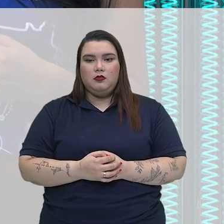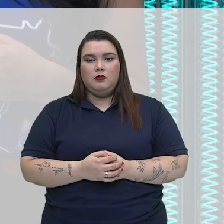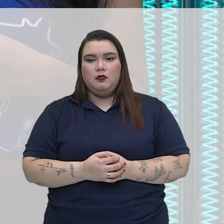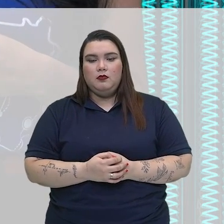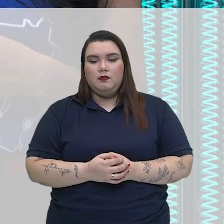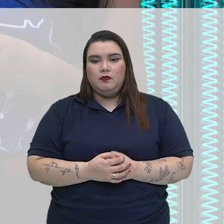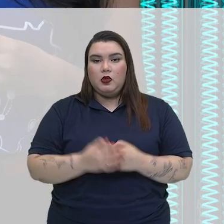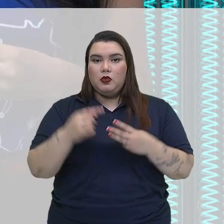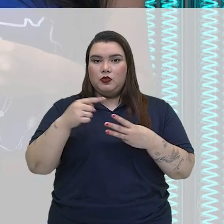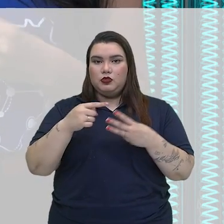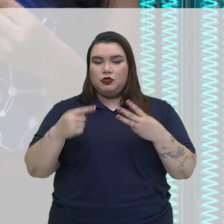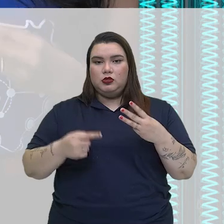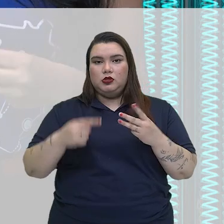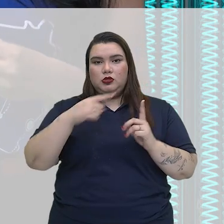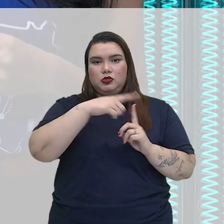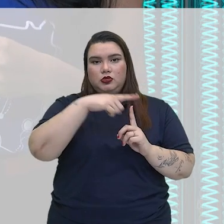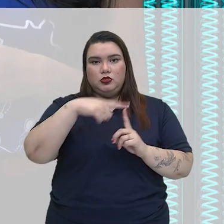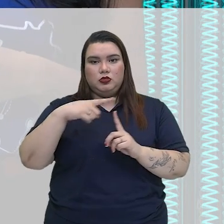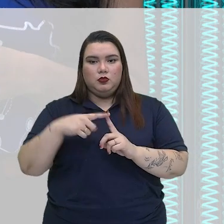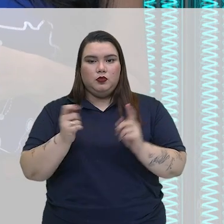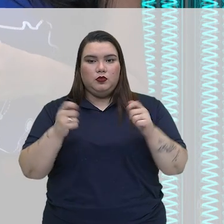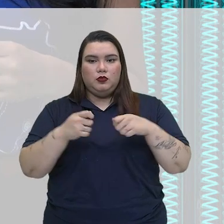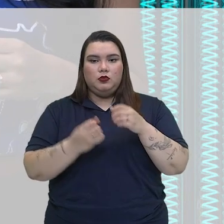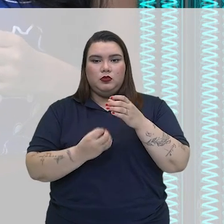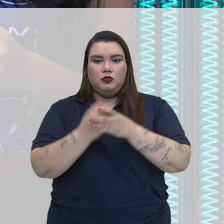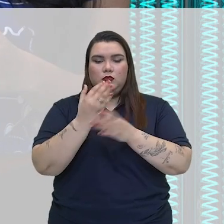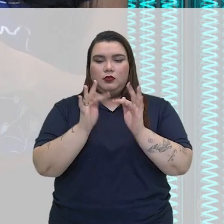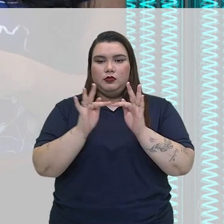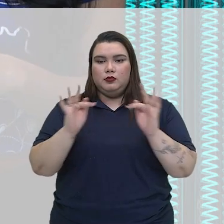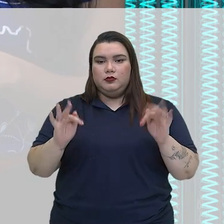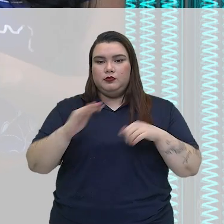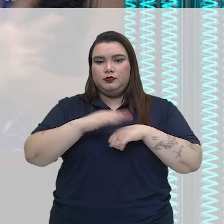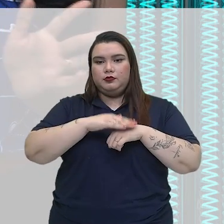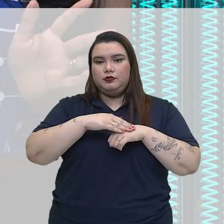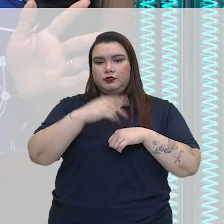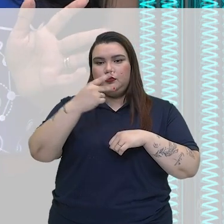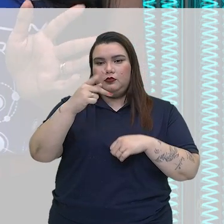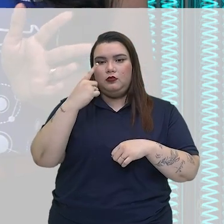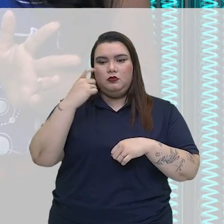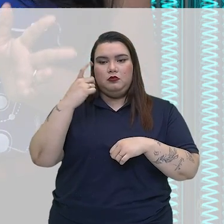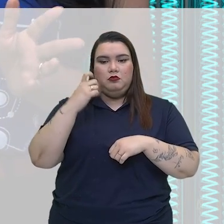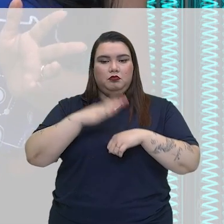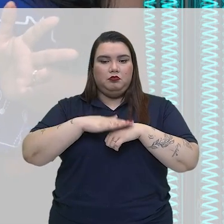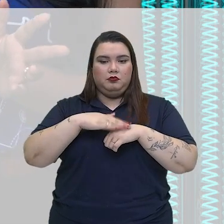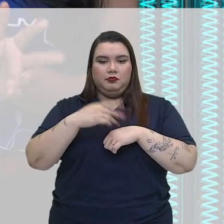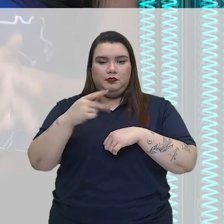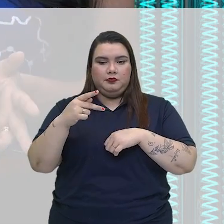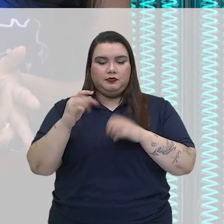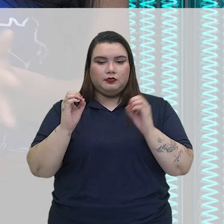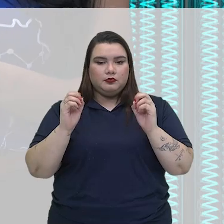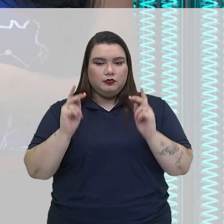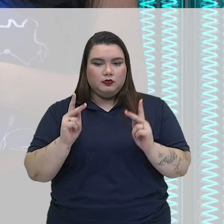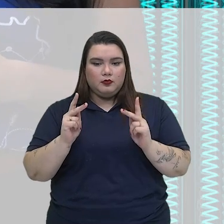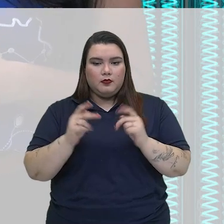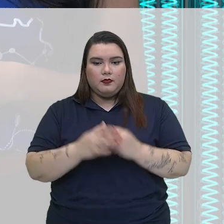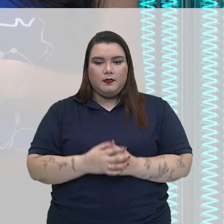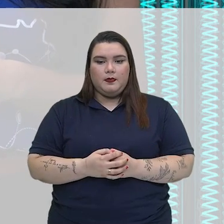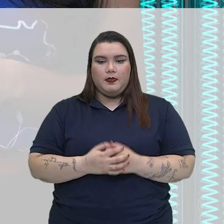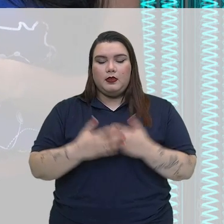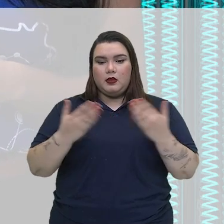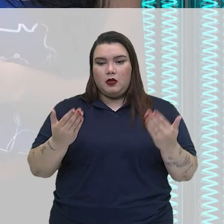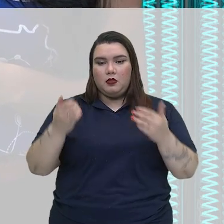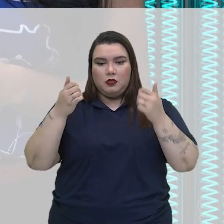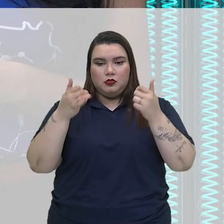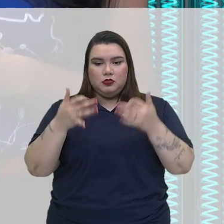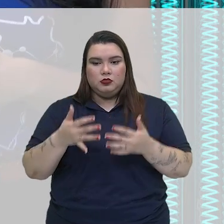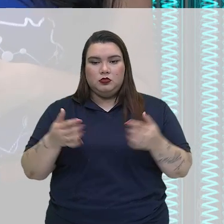love, I prefer, para montar frases sobre seus interesses, seja ele qual for, ok? Então, falamos